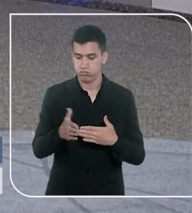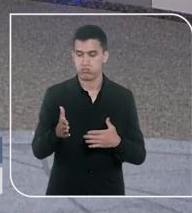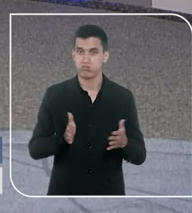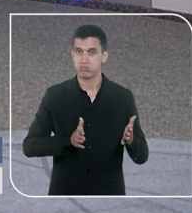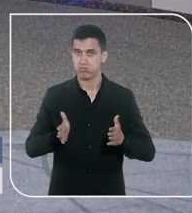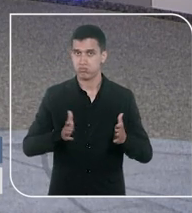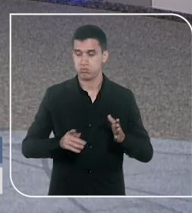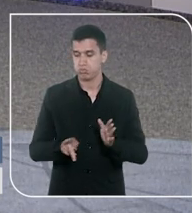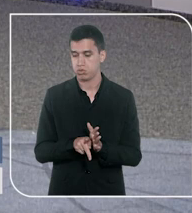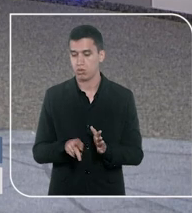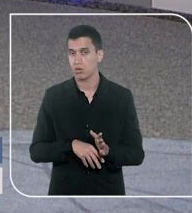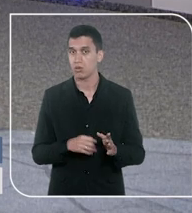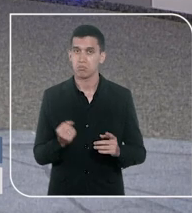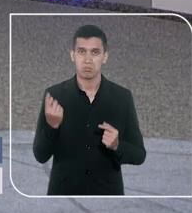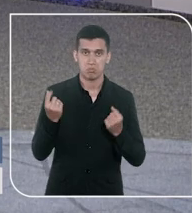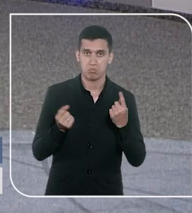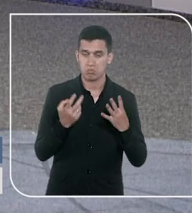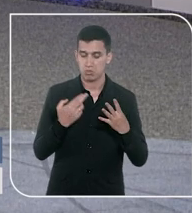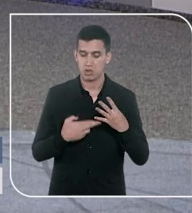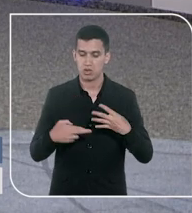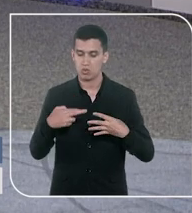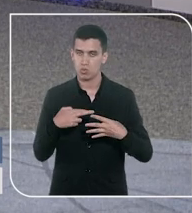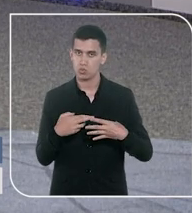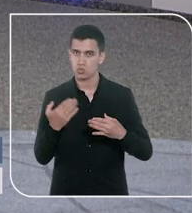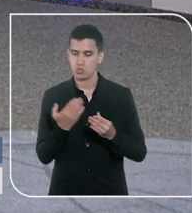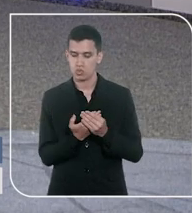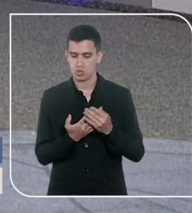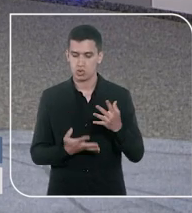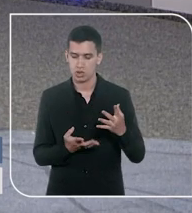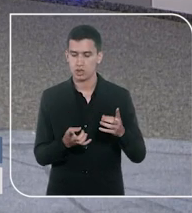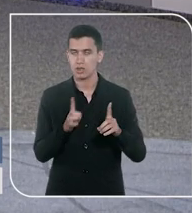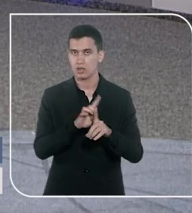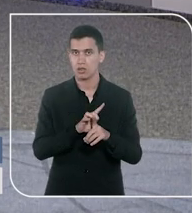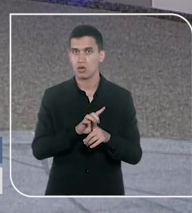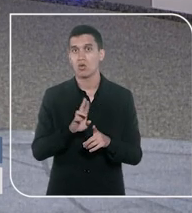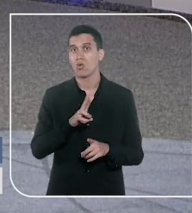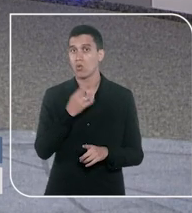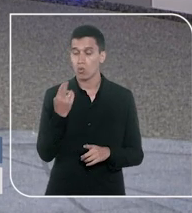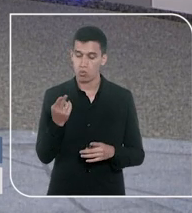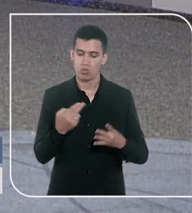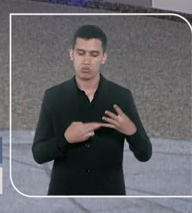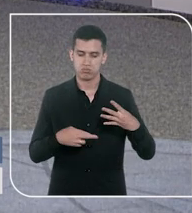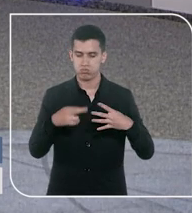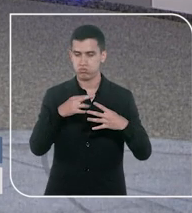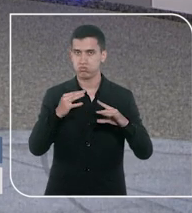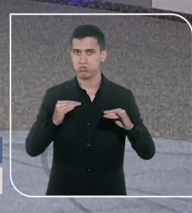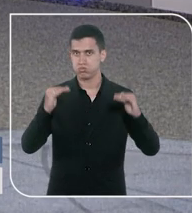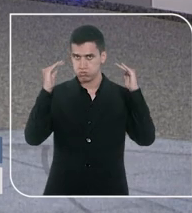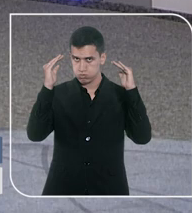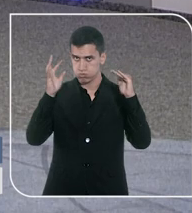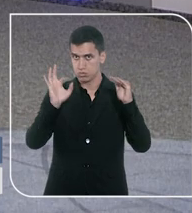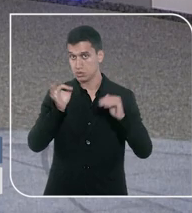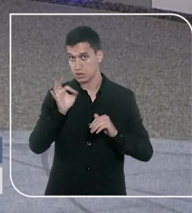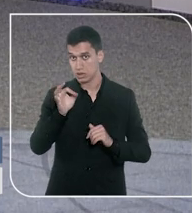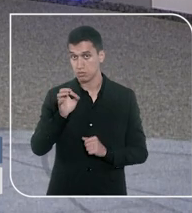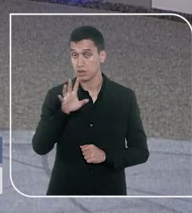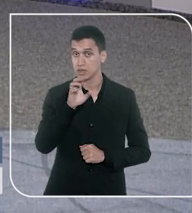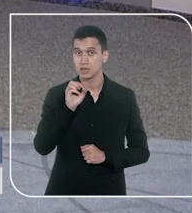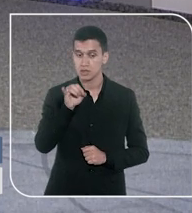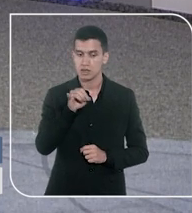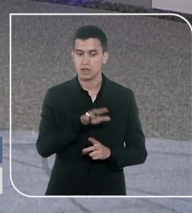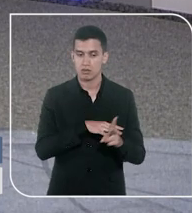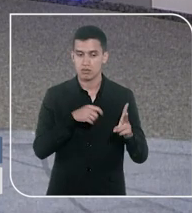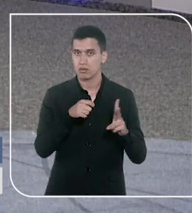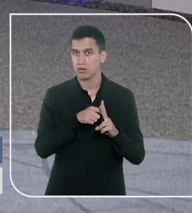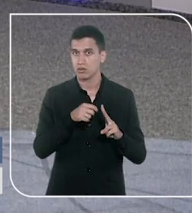eventuais recursos, como os embargos de divergência ou recurso extraordinário, certo? E se a parte